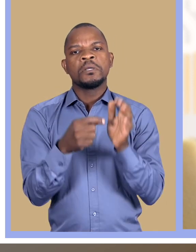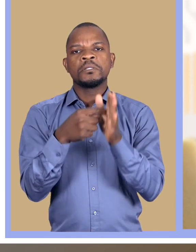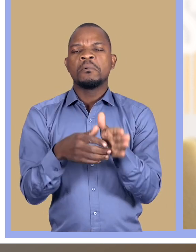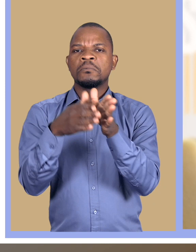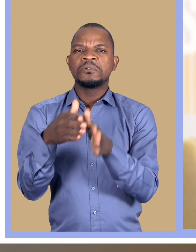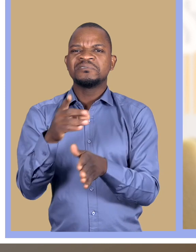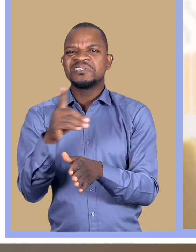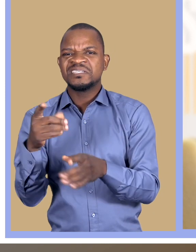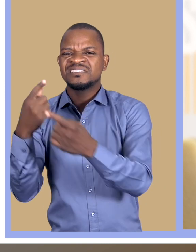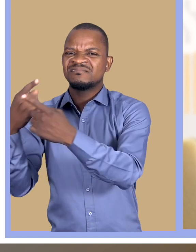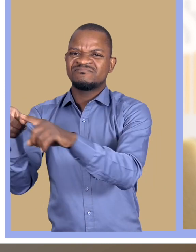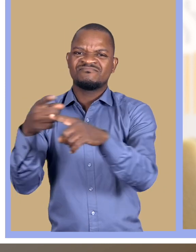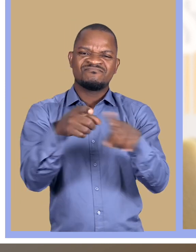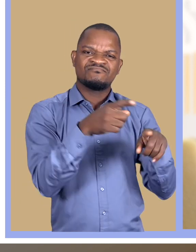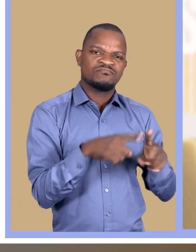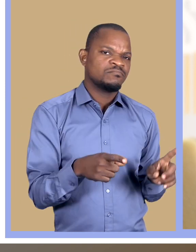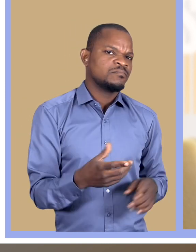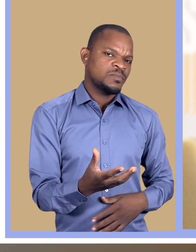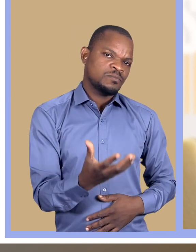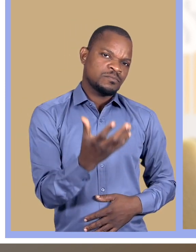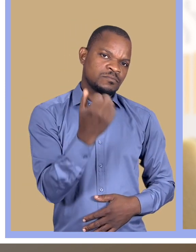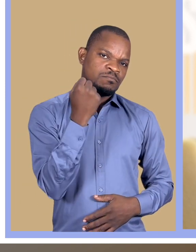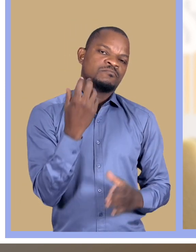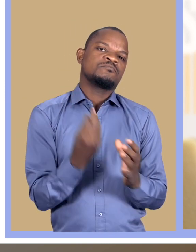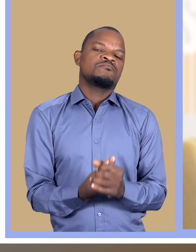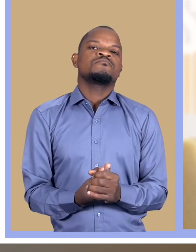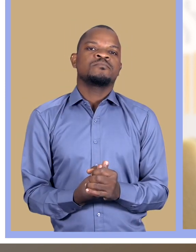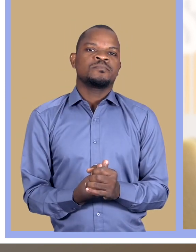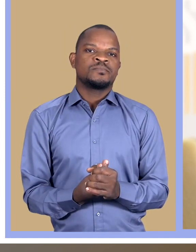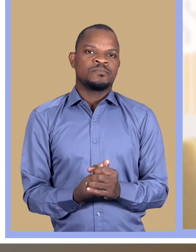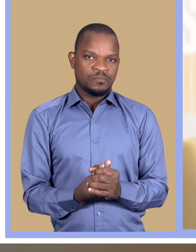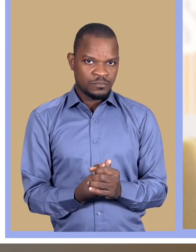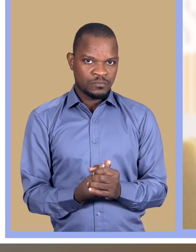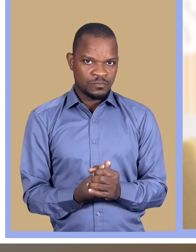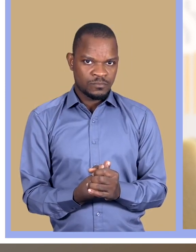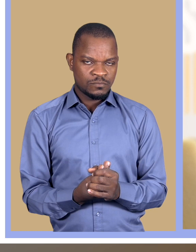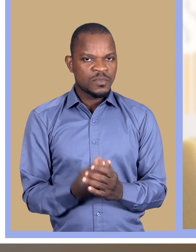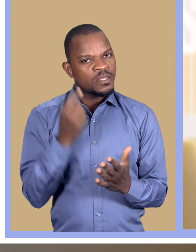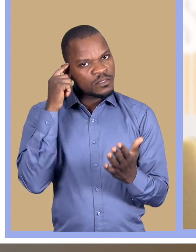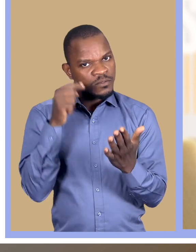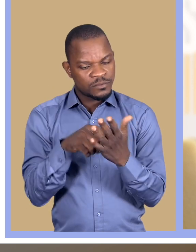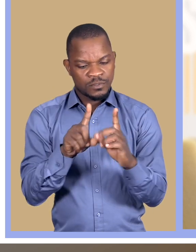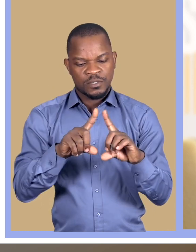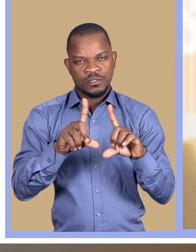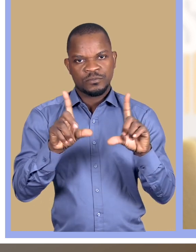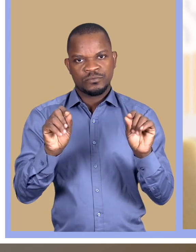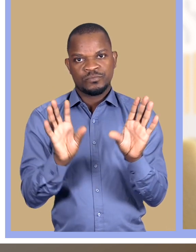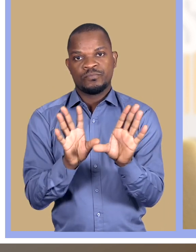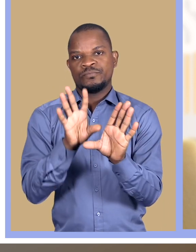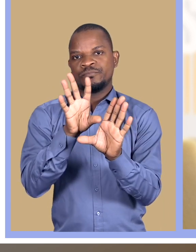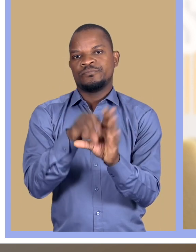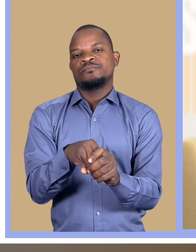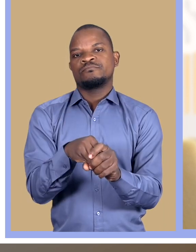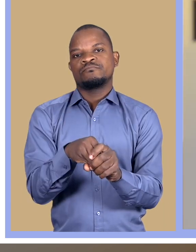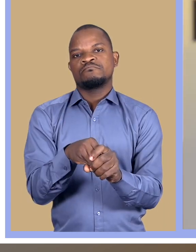que esteja, podemos fazer a diferença. São elas todas inclusivas, são todas abertas e qualquer pessoa